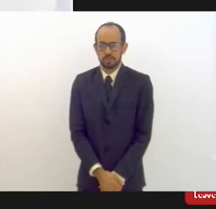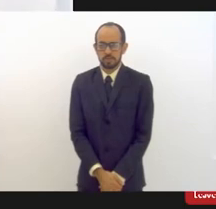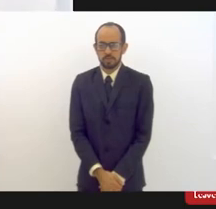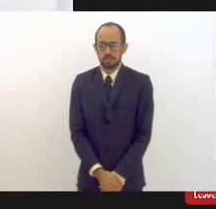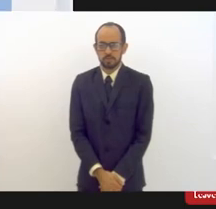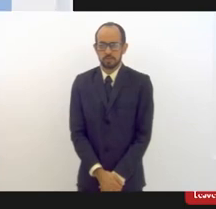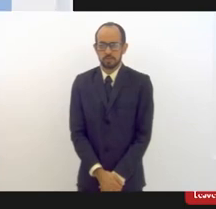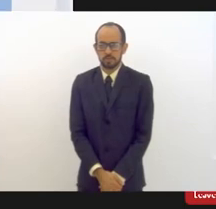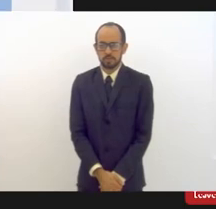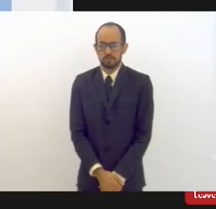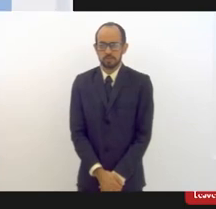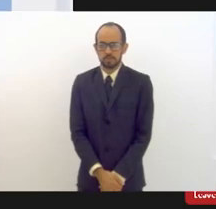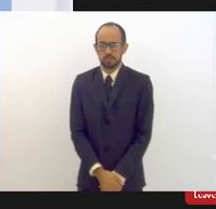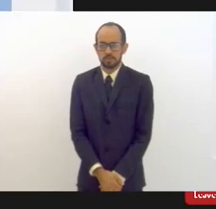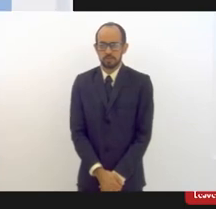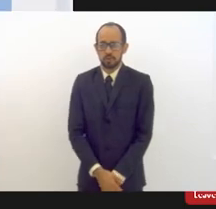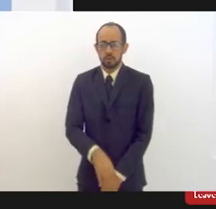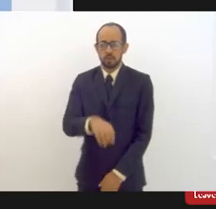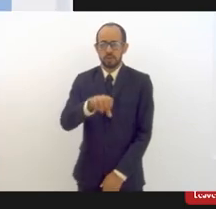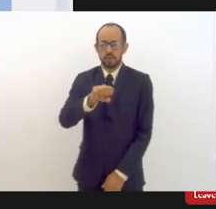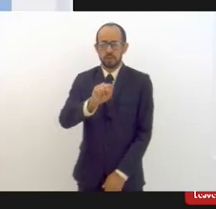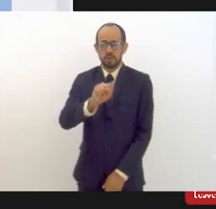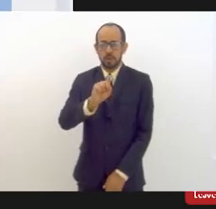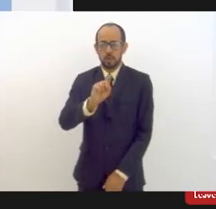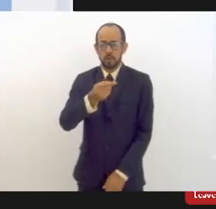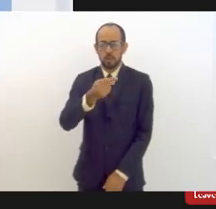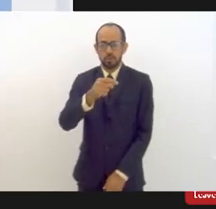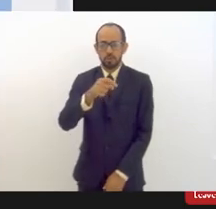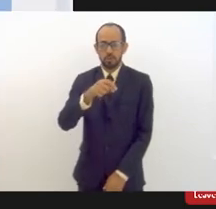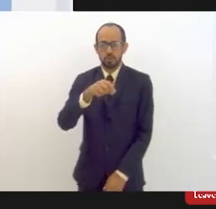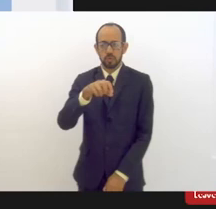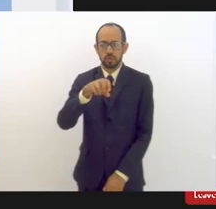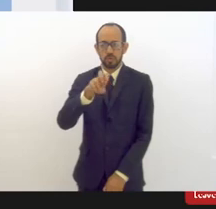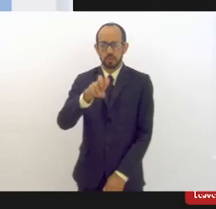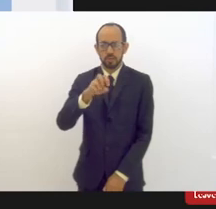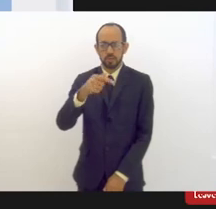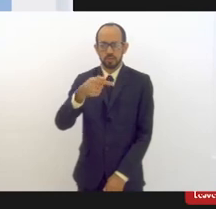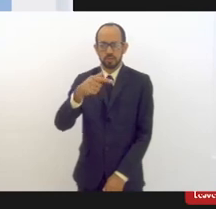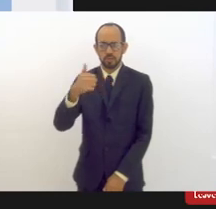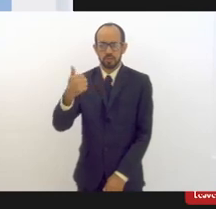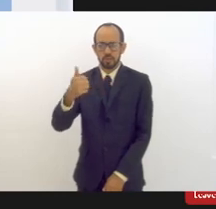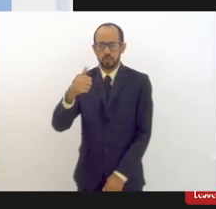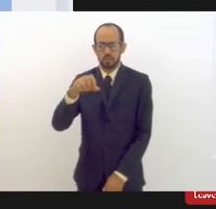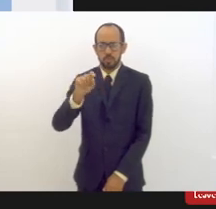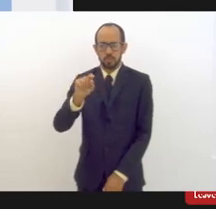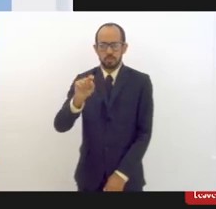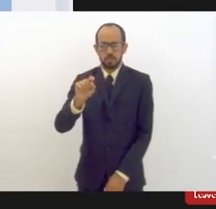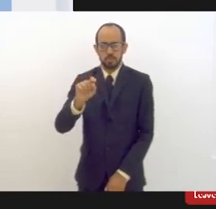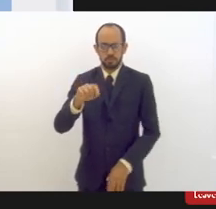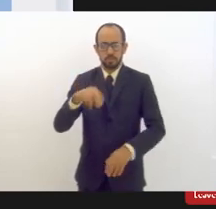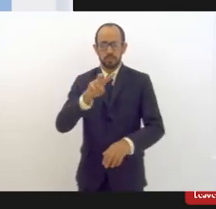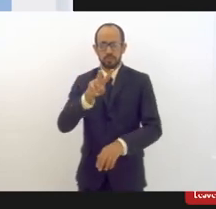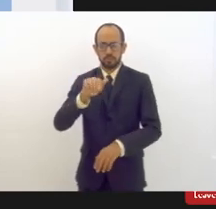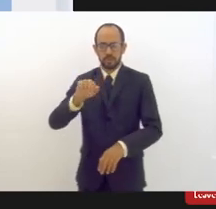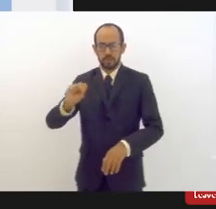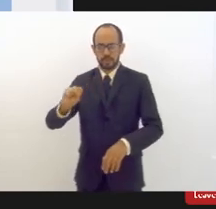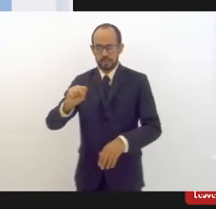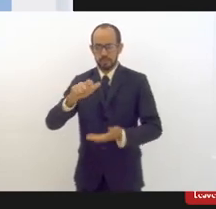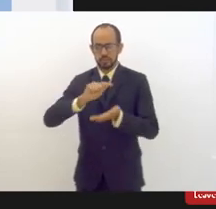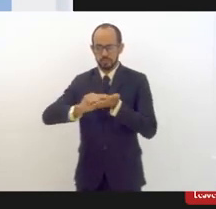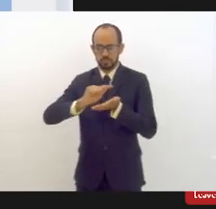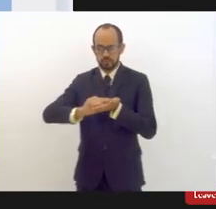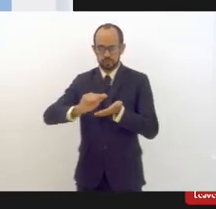A gente fica com 81.571 vagas ociosas no médio regular. O médio,